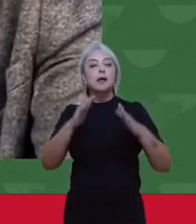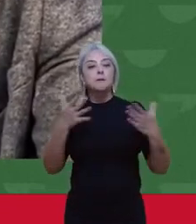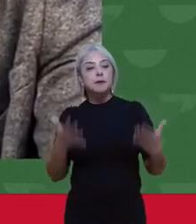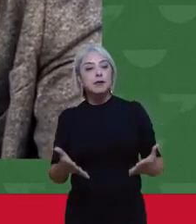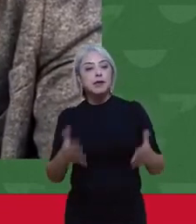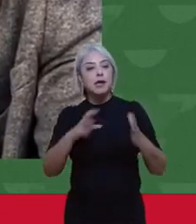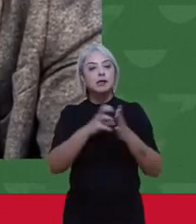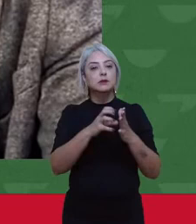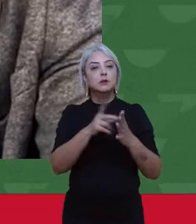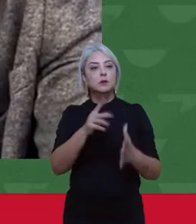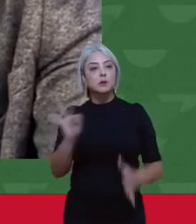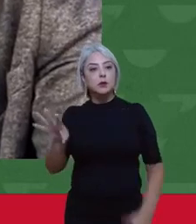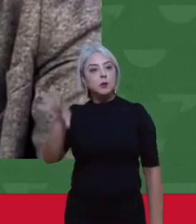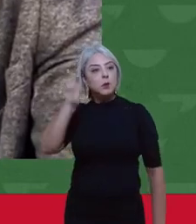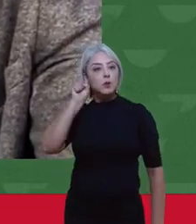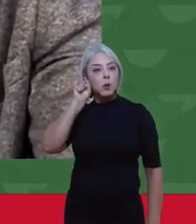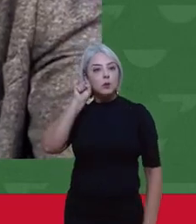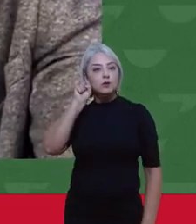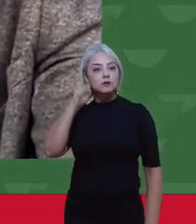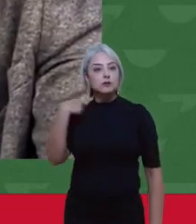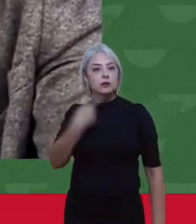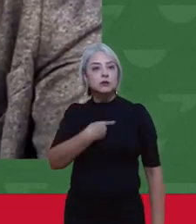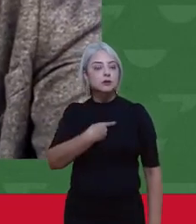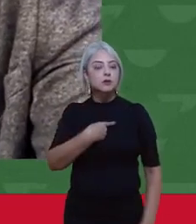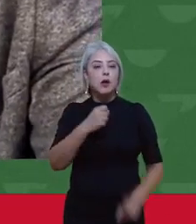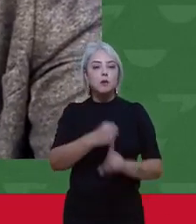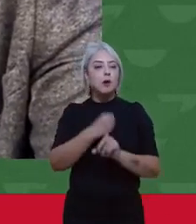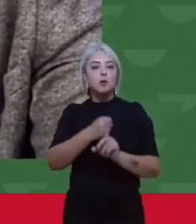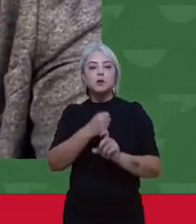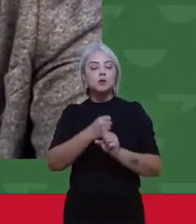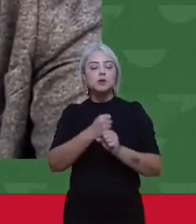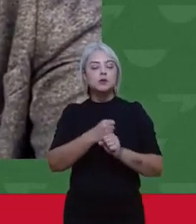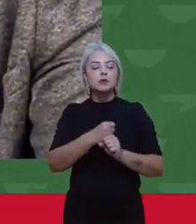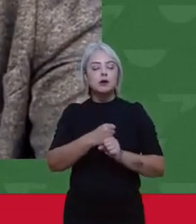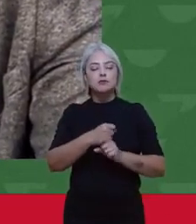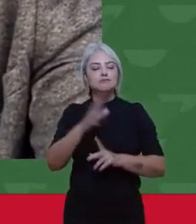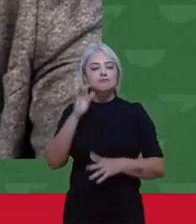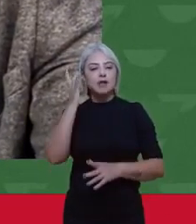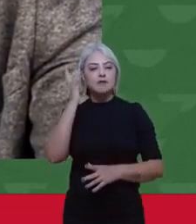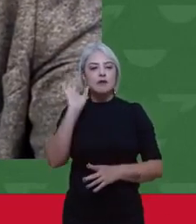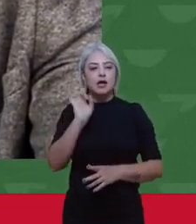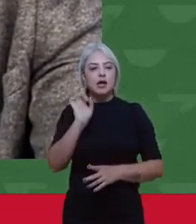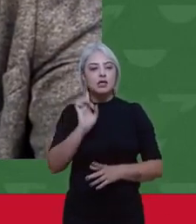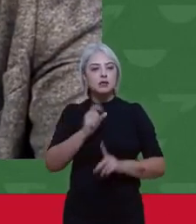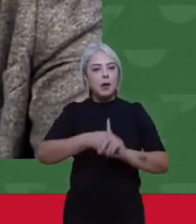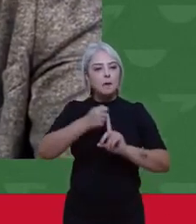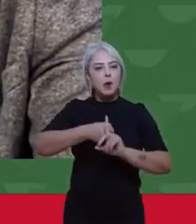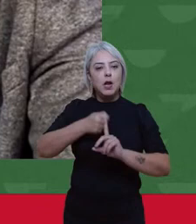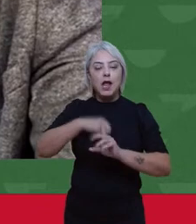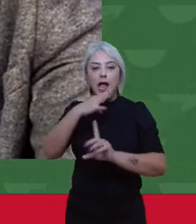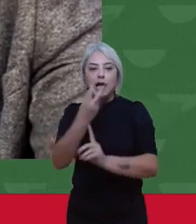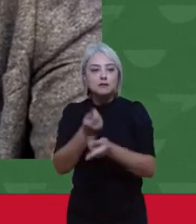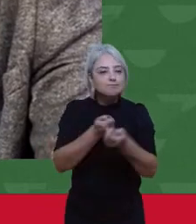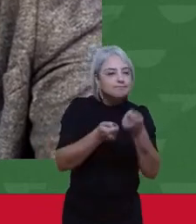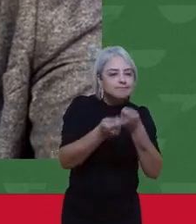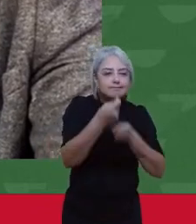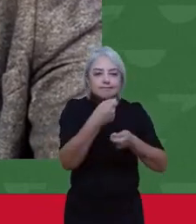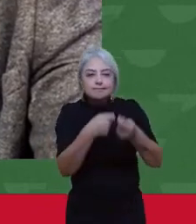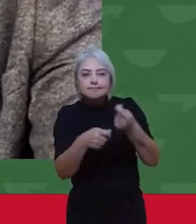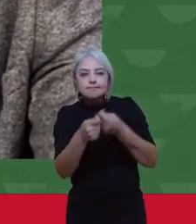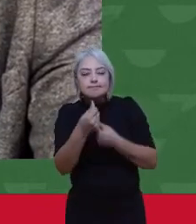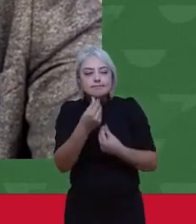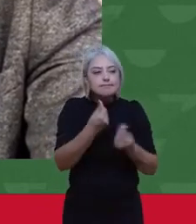bancada nos ouça, né? Não é uma construção fácil, porque política, de fato, é isso, é a arte de negociar, é a